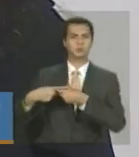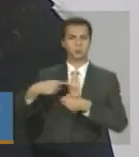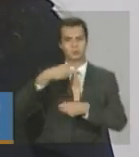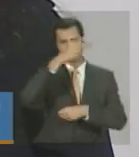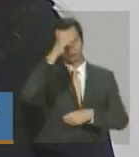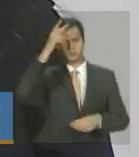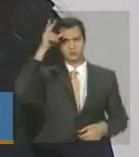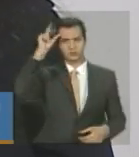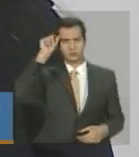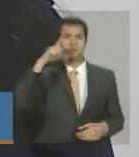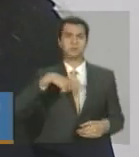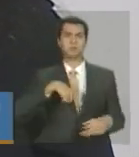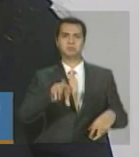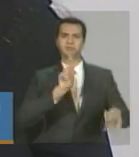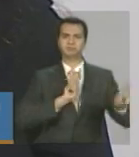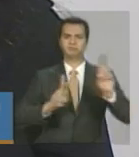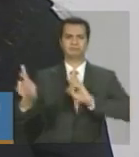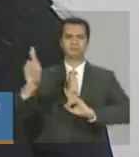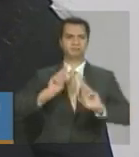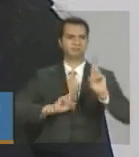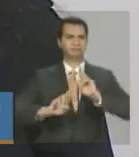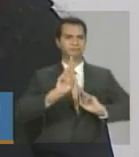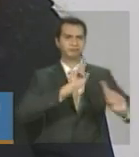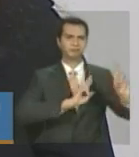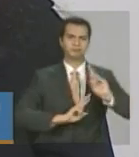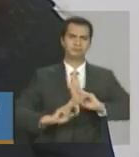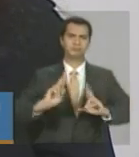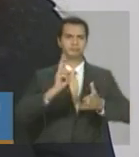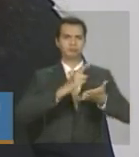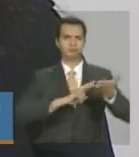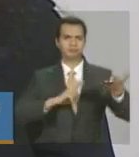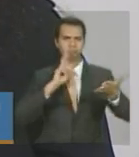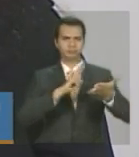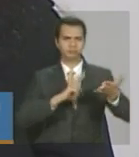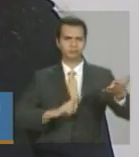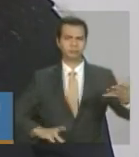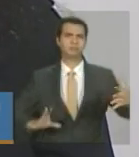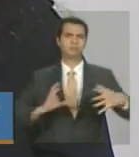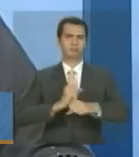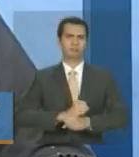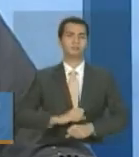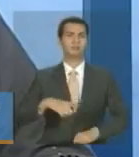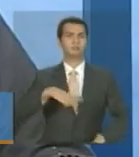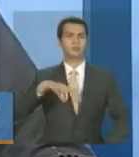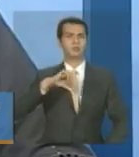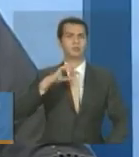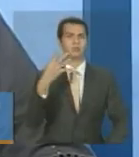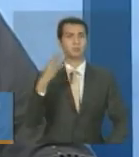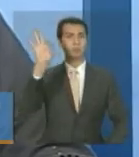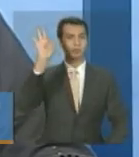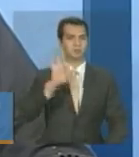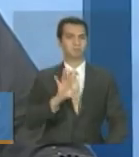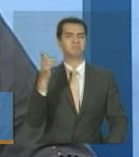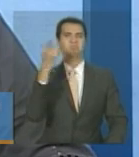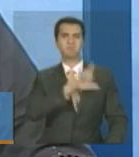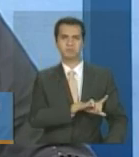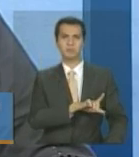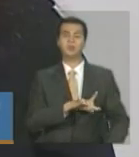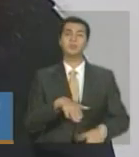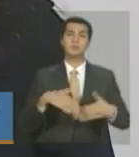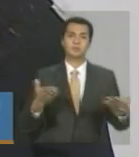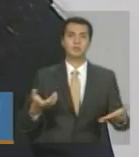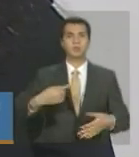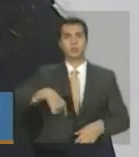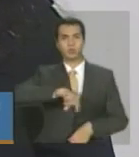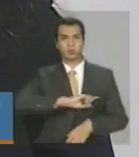alcançamos 98% dos municípios e dos conselhos por volta de 94%. Então, o nosso desafio esse